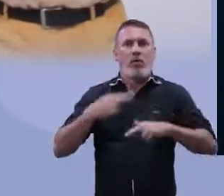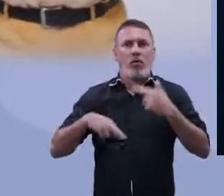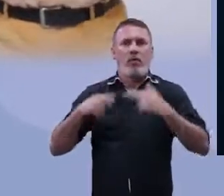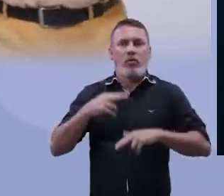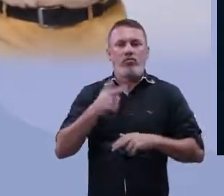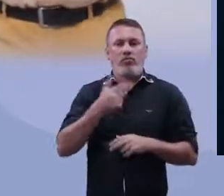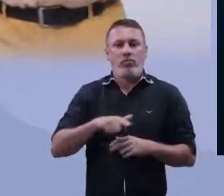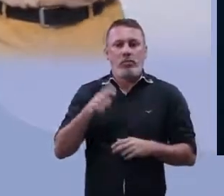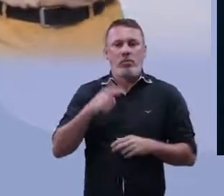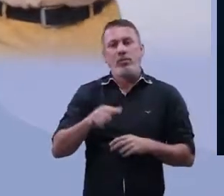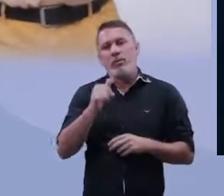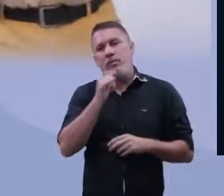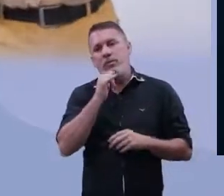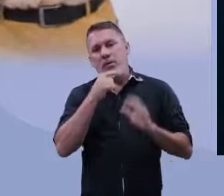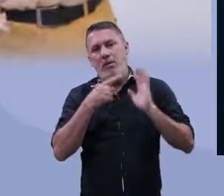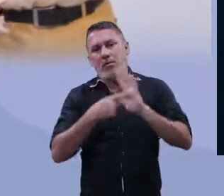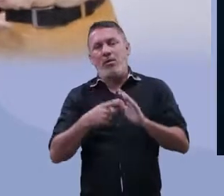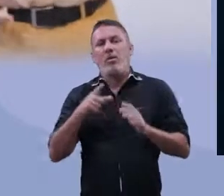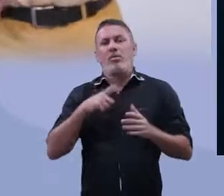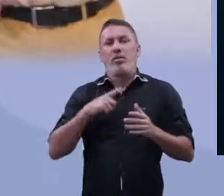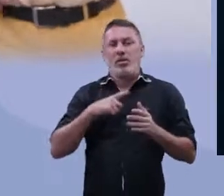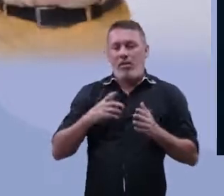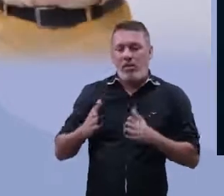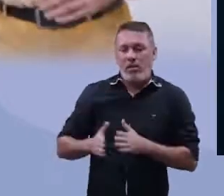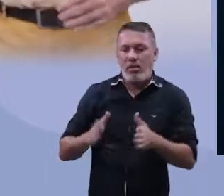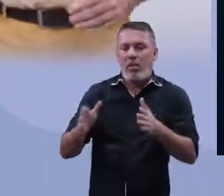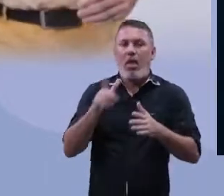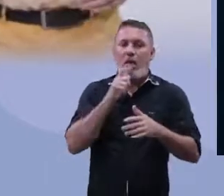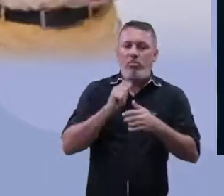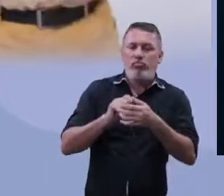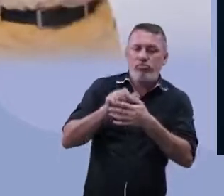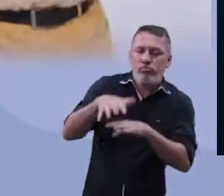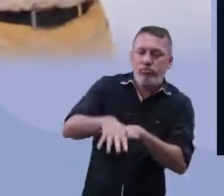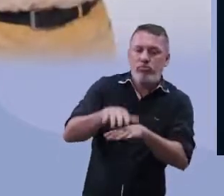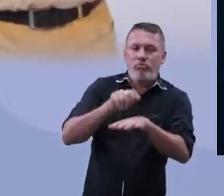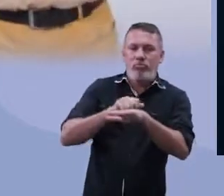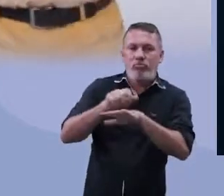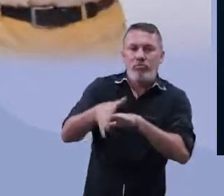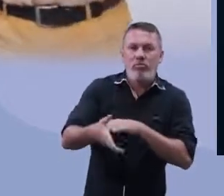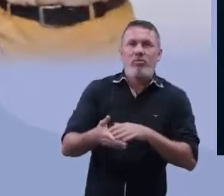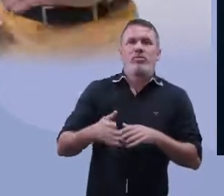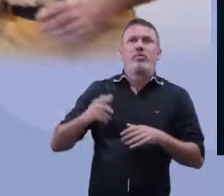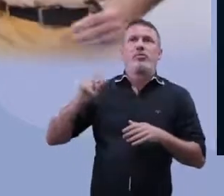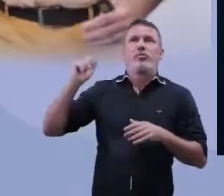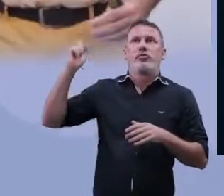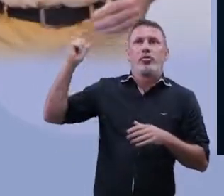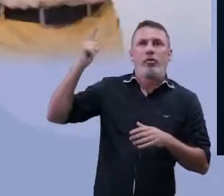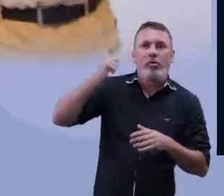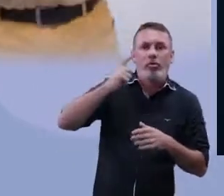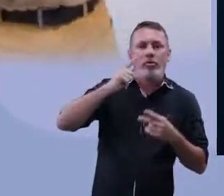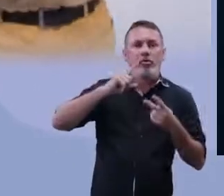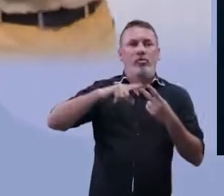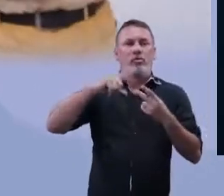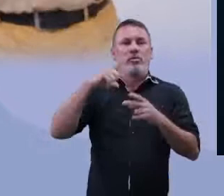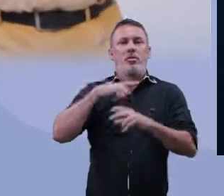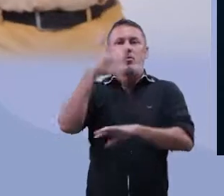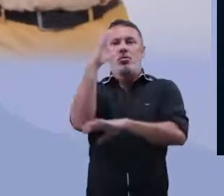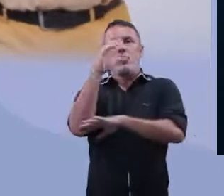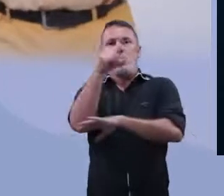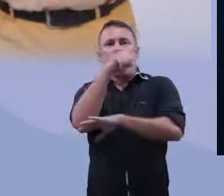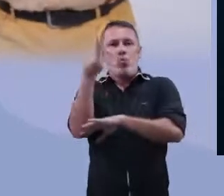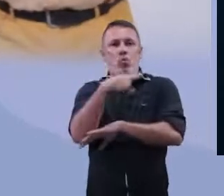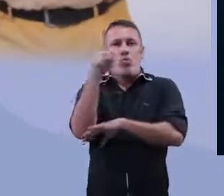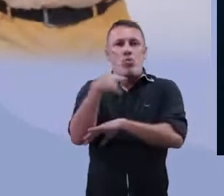né, pegando, por exemplo, a energia hidrelétrica, a energia eólica, a energia solar, a energia de biomassa, a